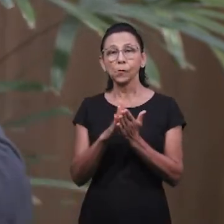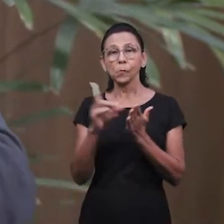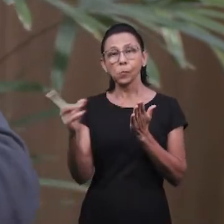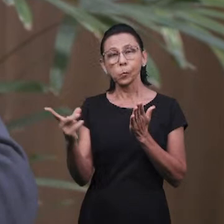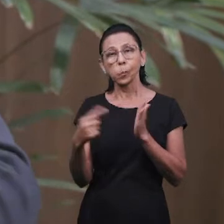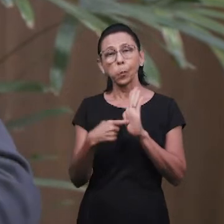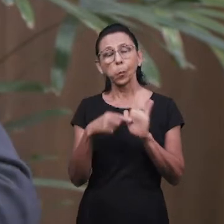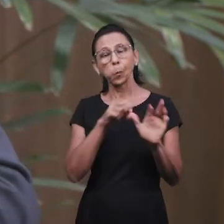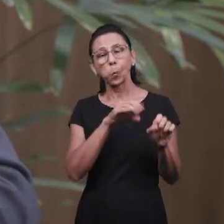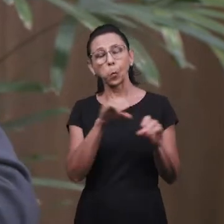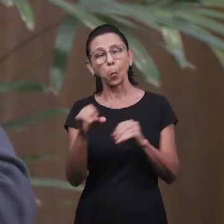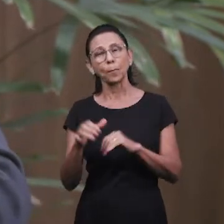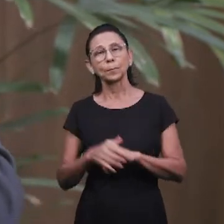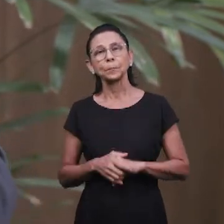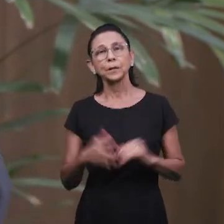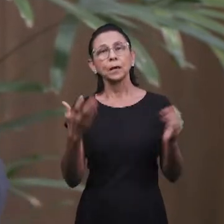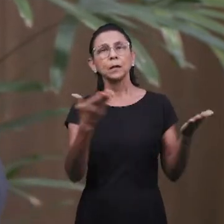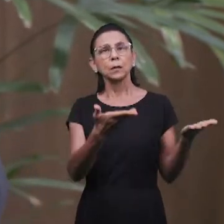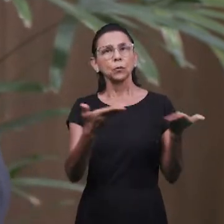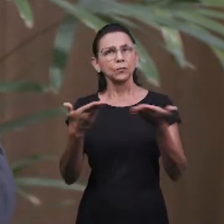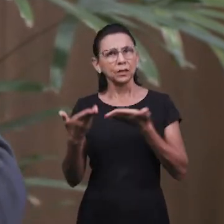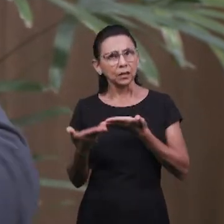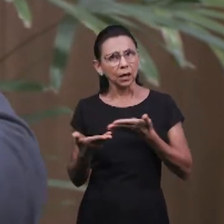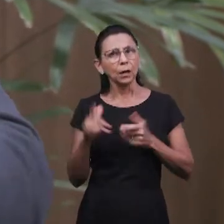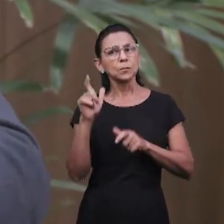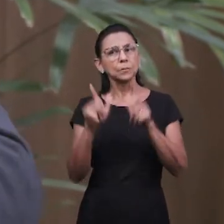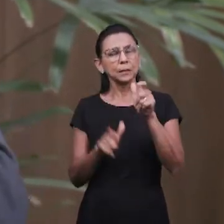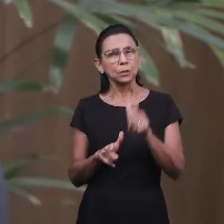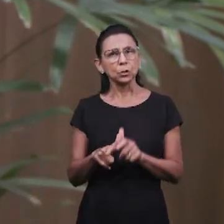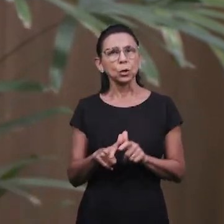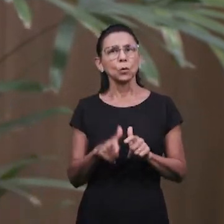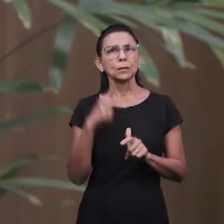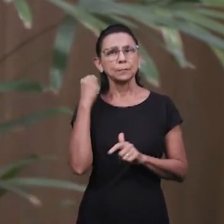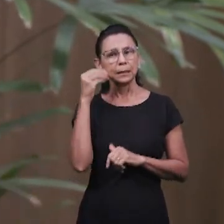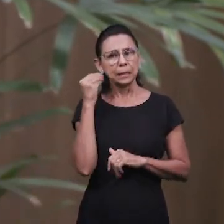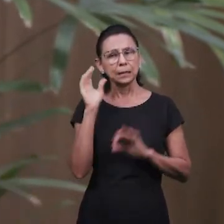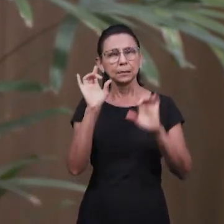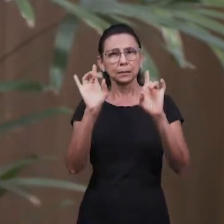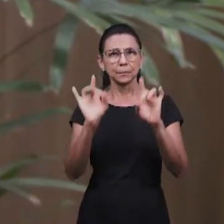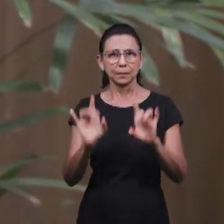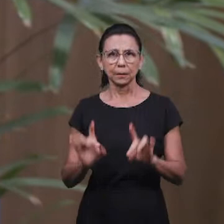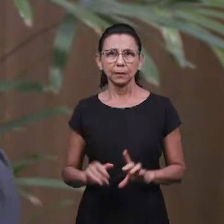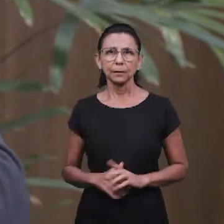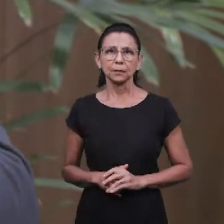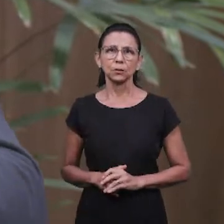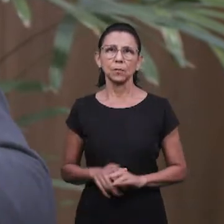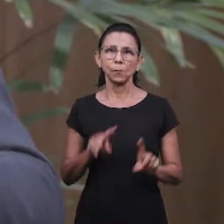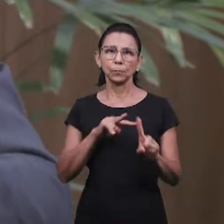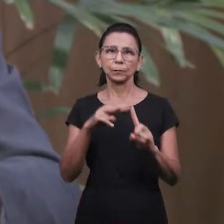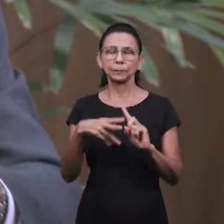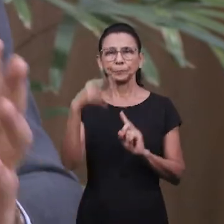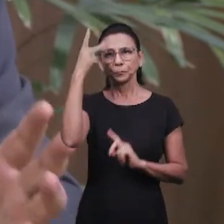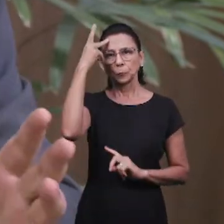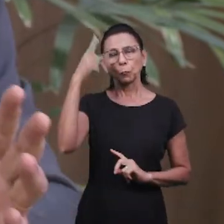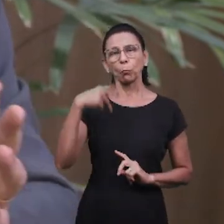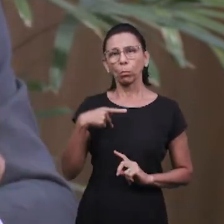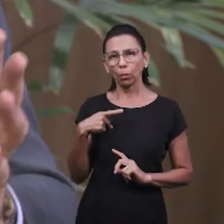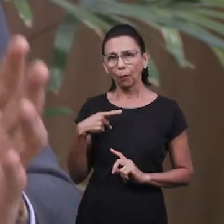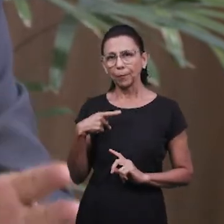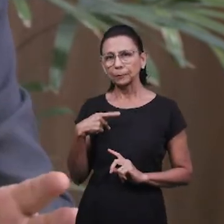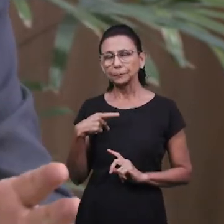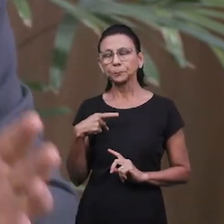e sempre trazendo especialistas aqui para tratar do assunto sob o aspecto humano, né, e sempre também traçamos